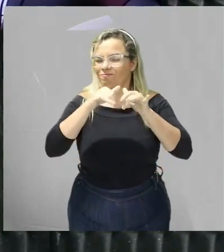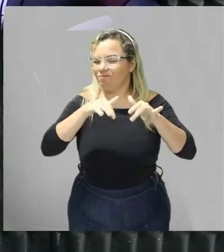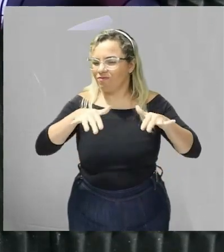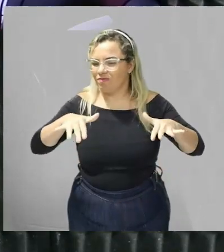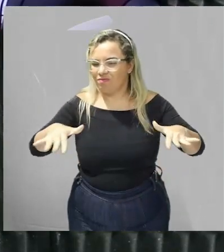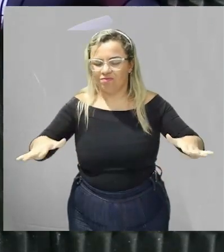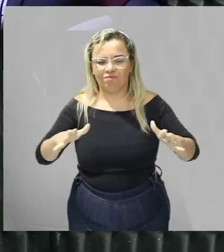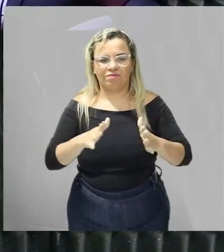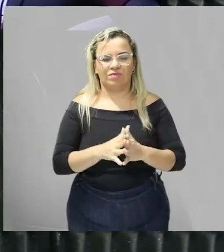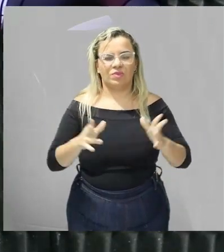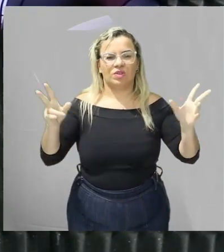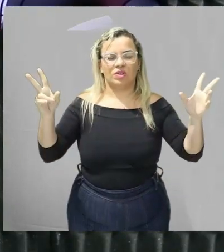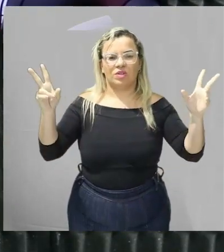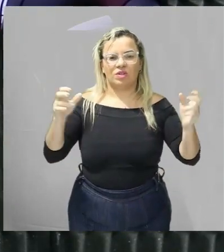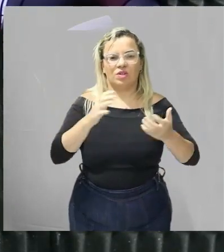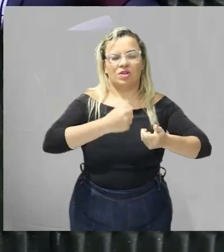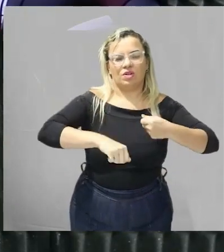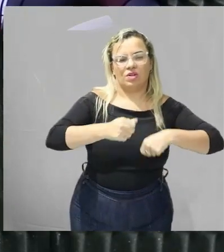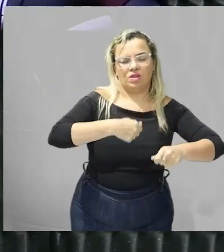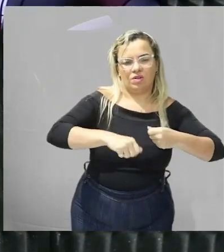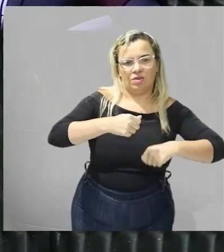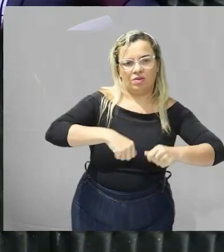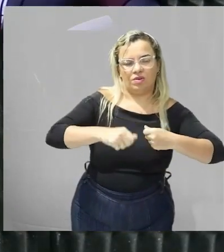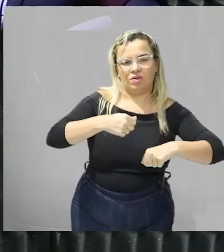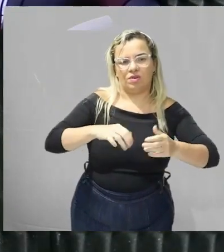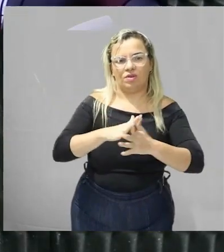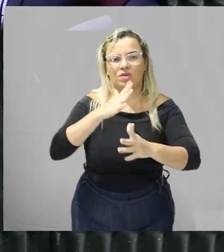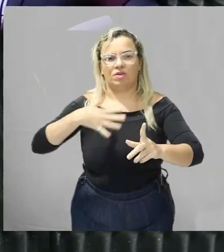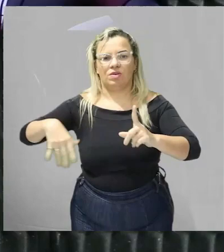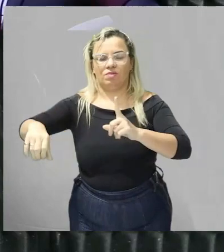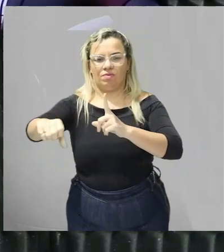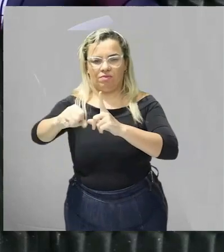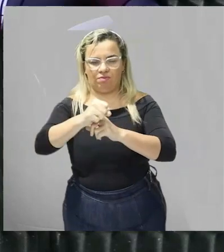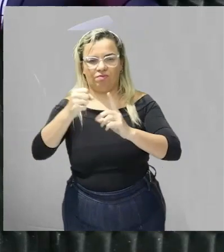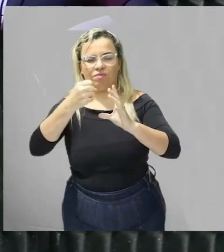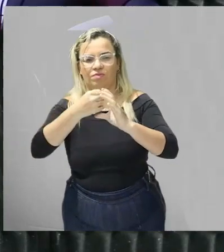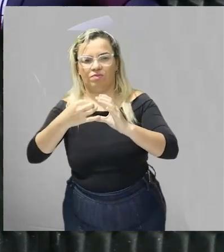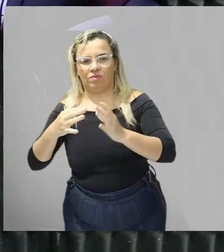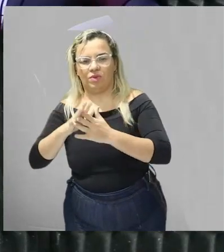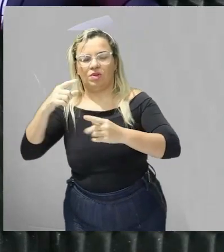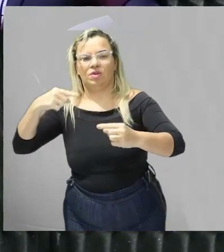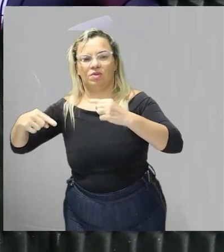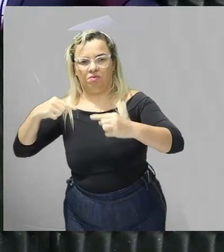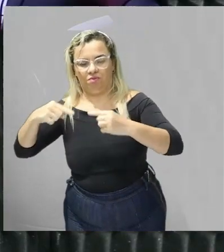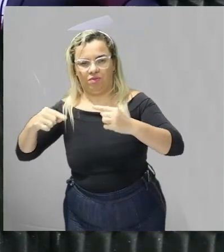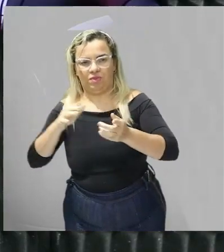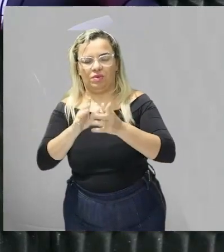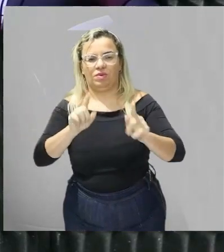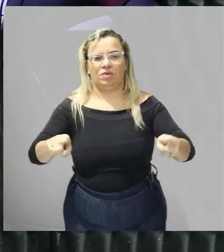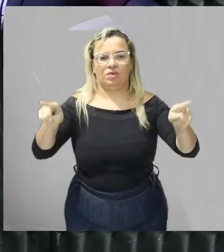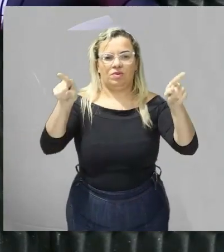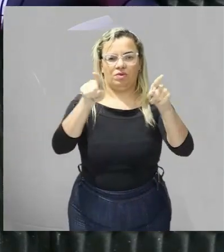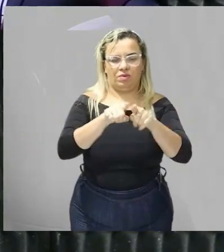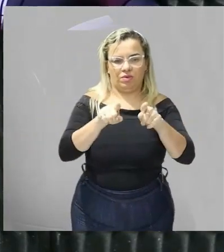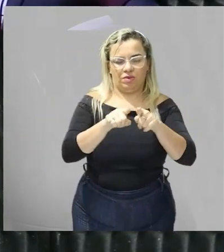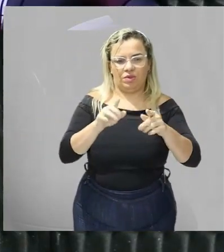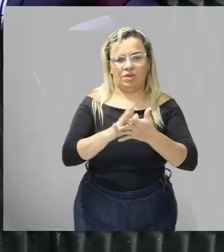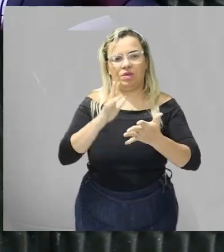vai ter aspectos econômicos, aspectos sociais, aspectos políticos. Também desta forma